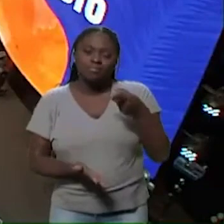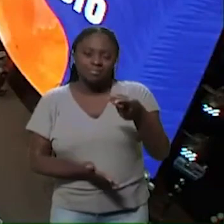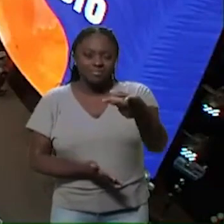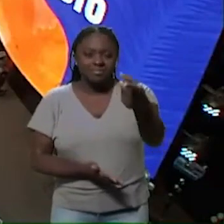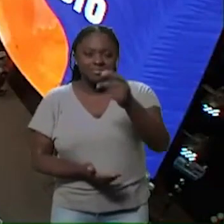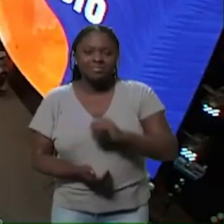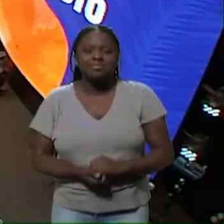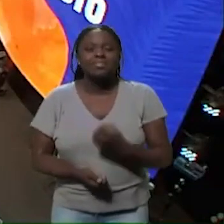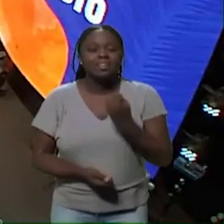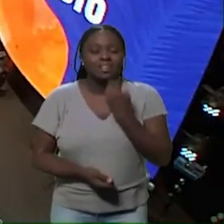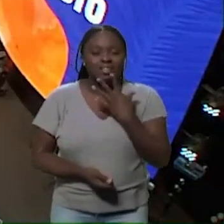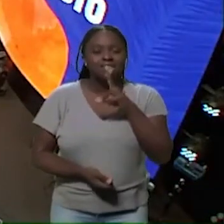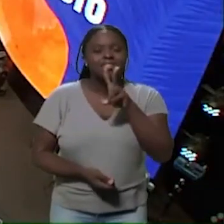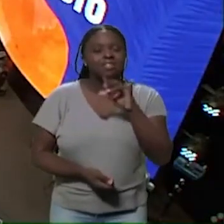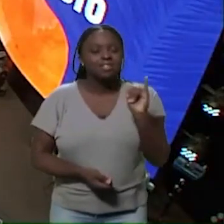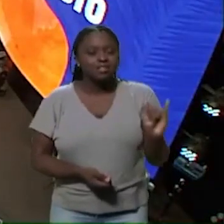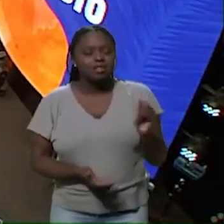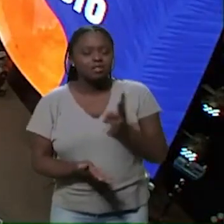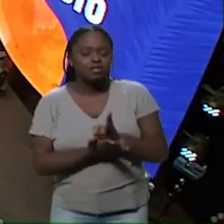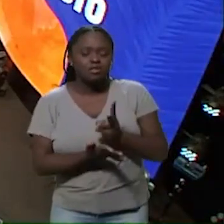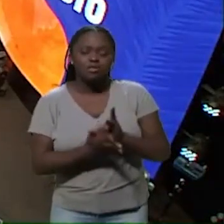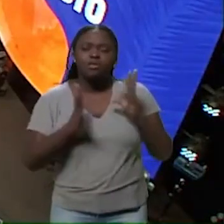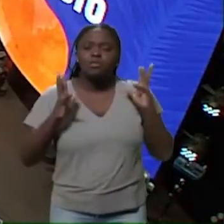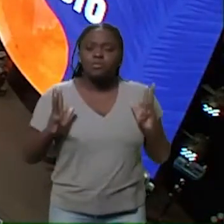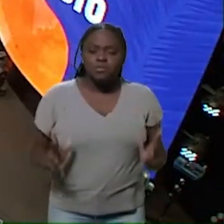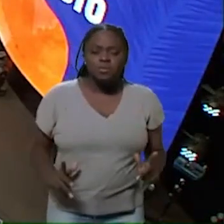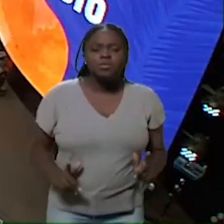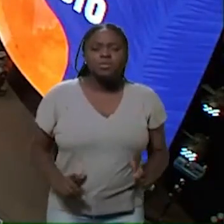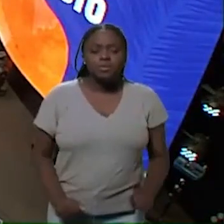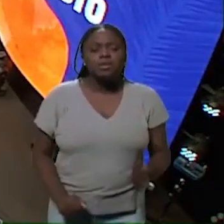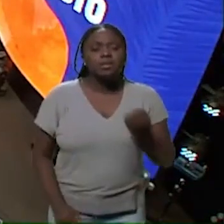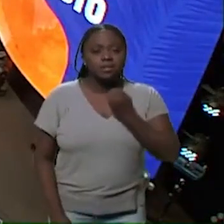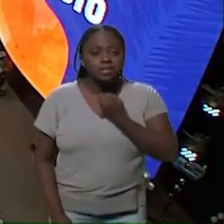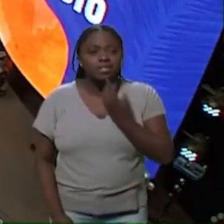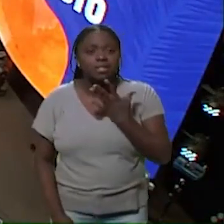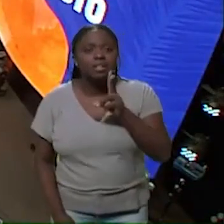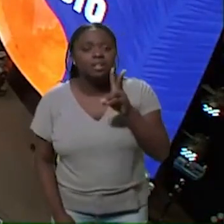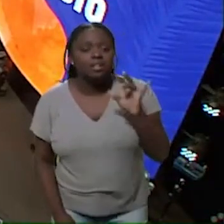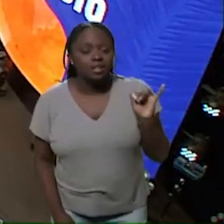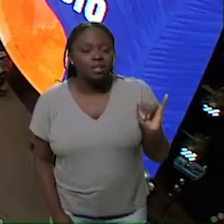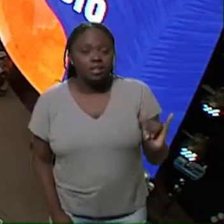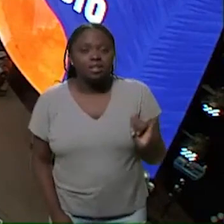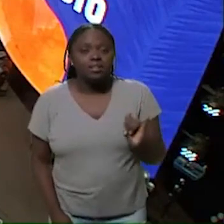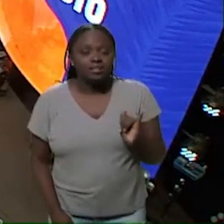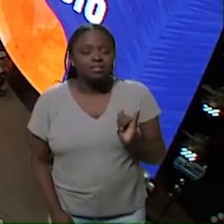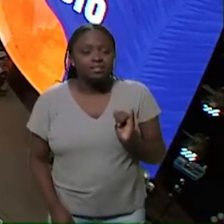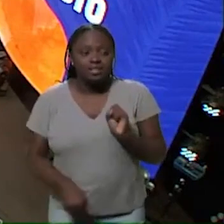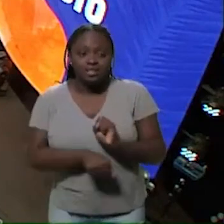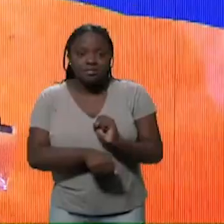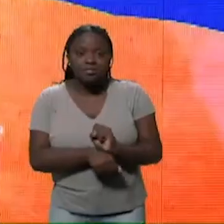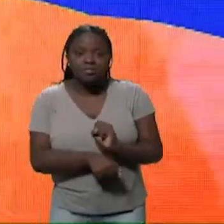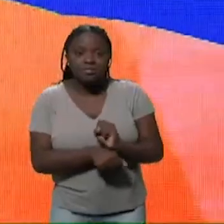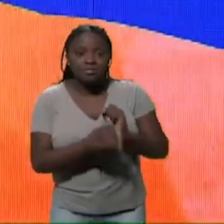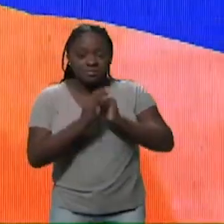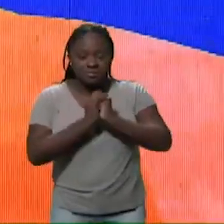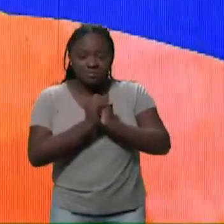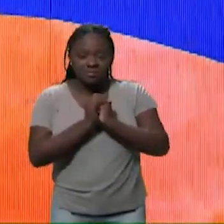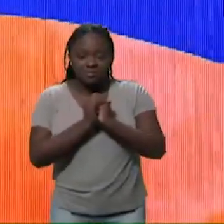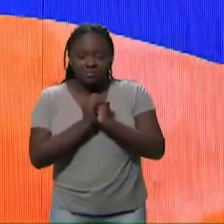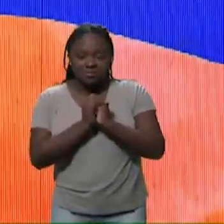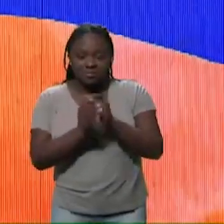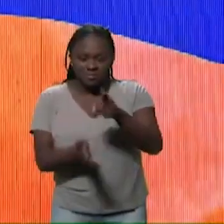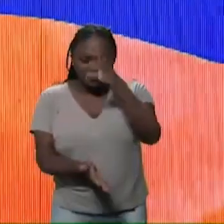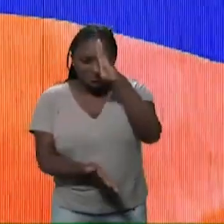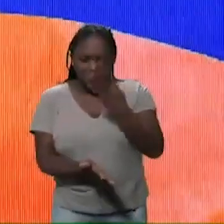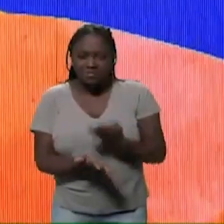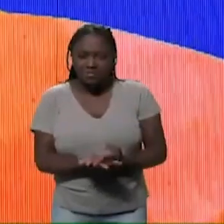Vai valer a pena se manter puro, vai valer a pena se guardar. Quantos creem nisso?